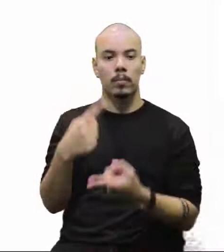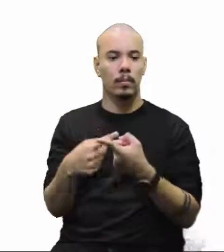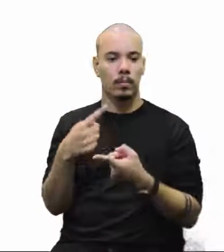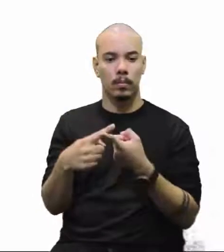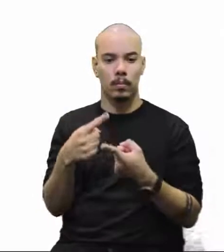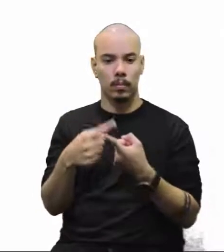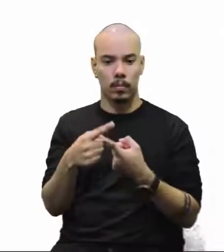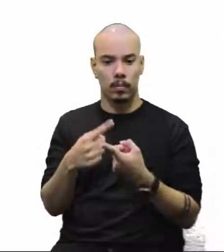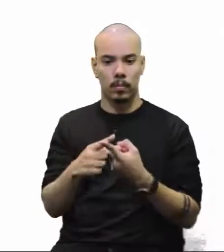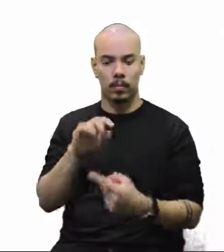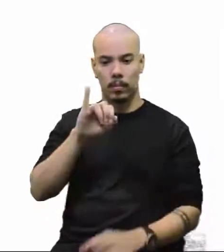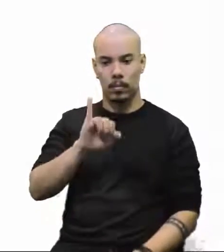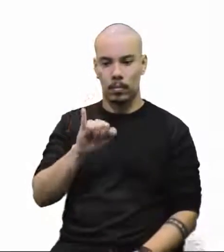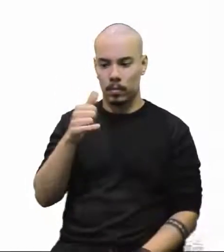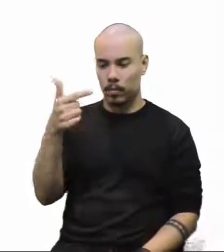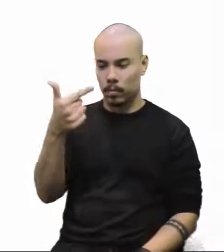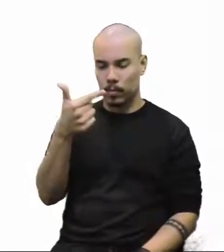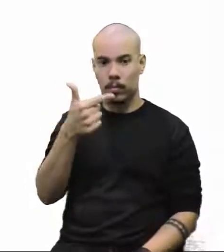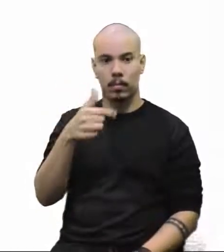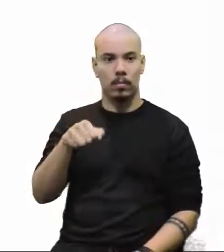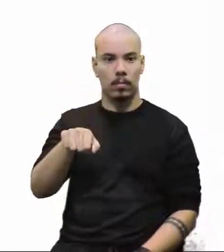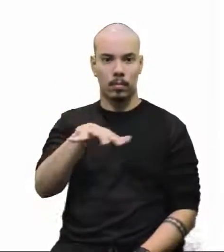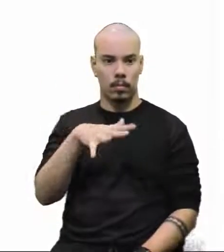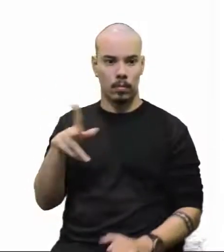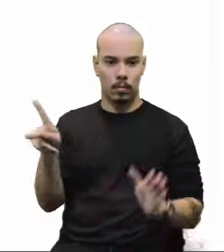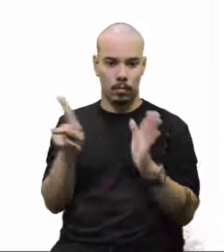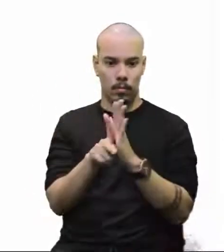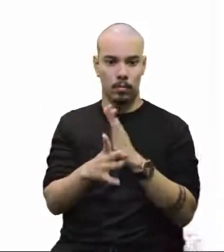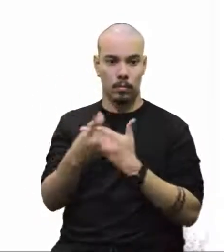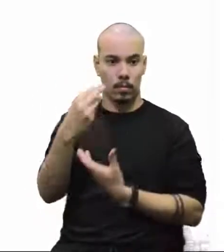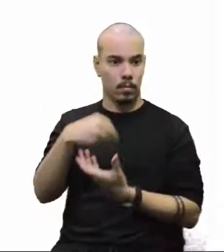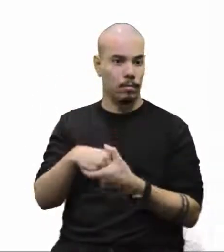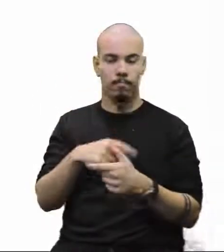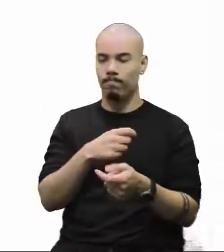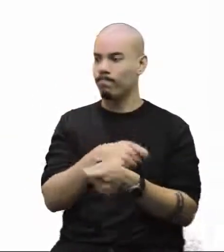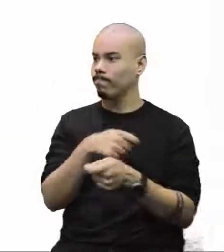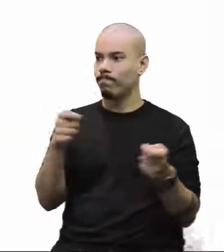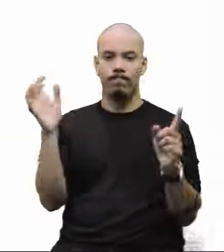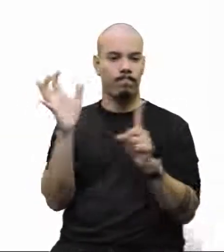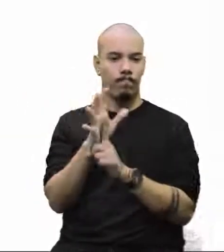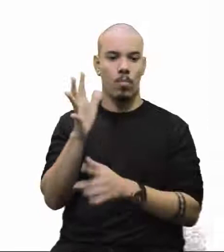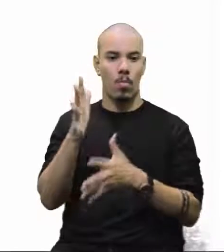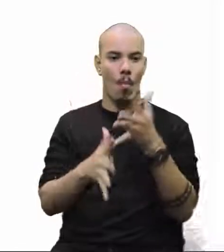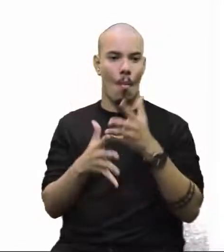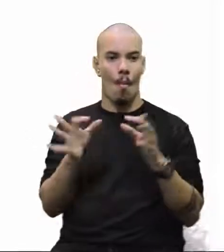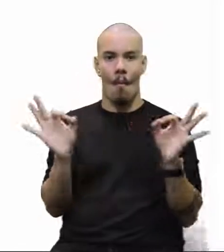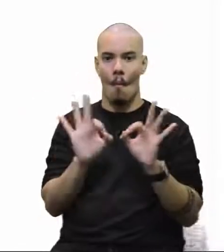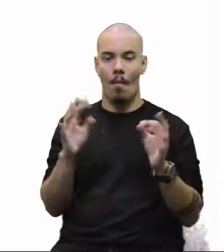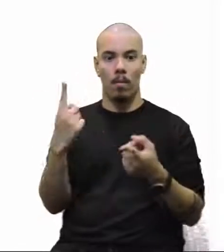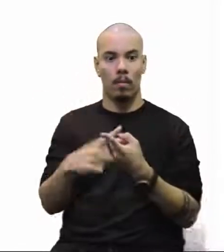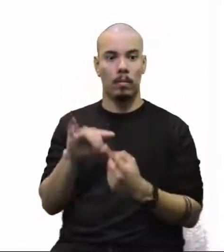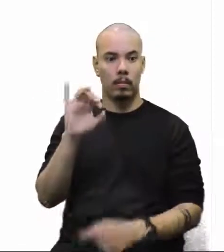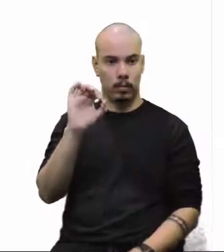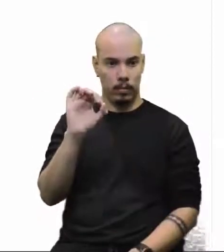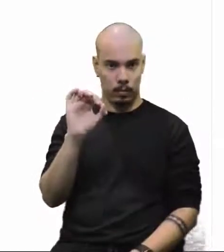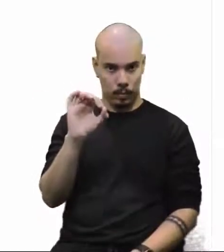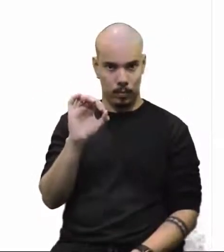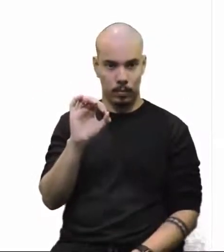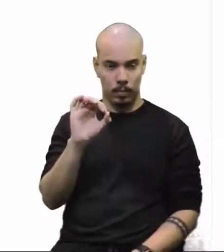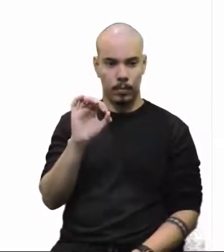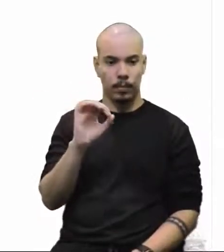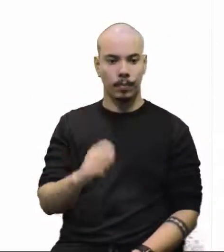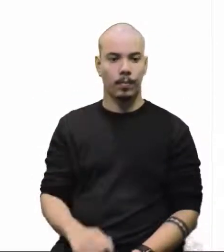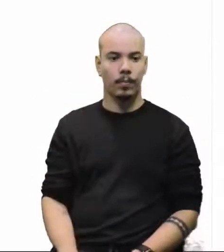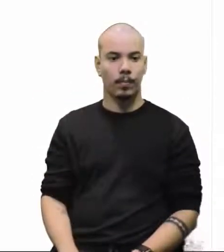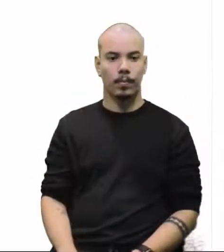Porque lá no I2, o campo do I2 não vai interferir em I2, porque ele é zero no condutor, certo?